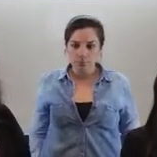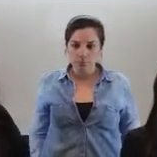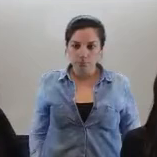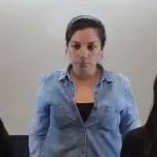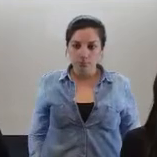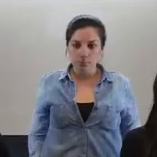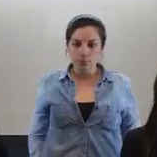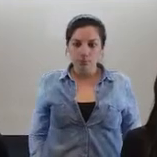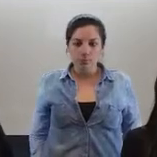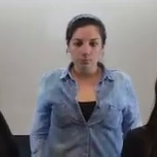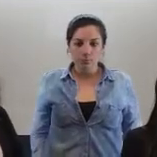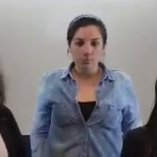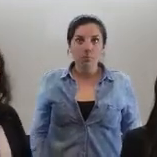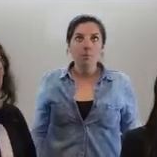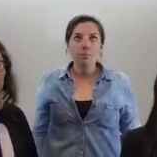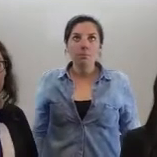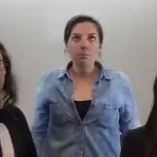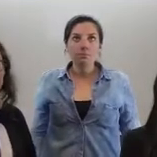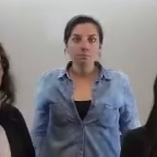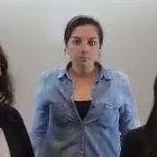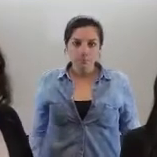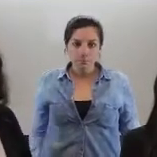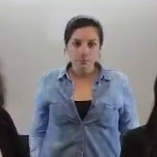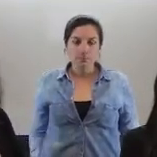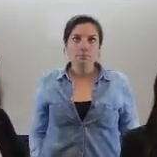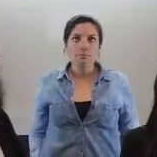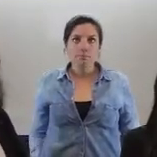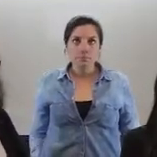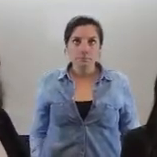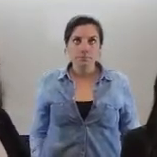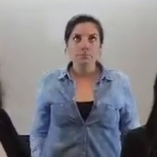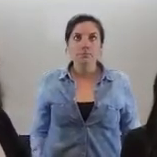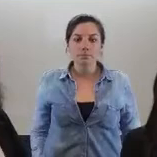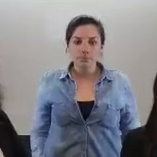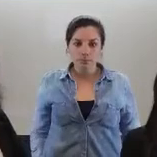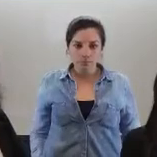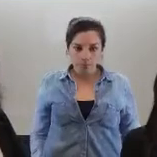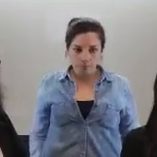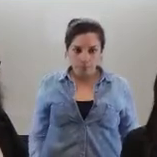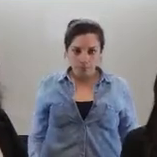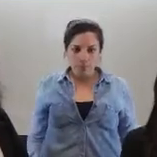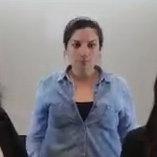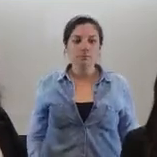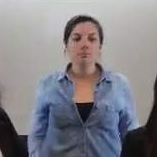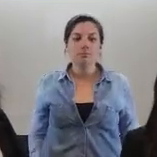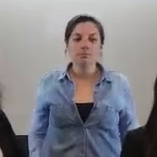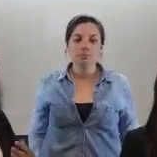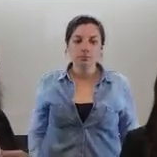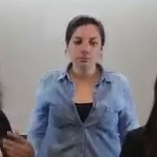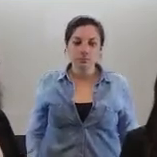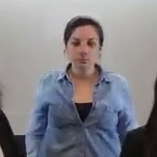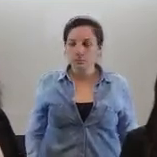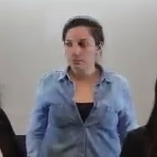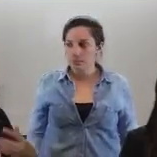estivesse folheando um livro, só que de maneira virtual, na verdade, né? Tem a busca avançada também, quando vocês querem